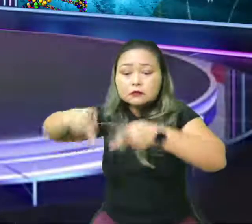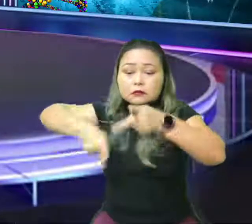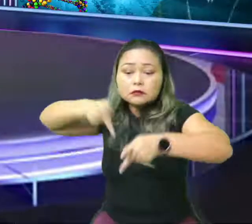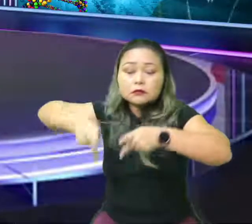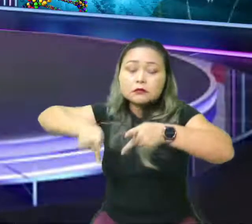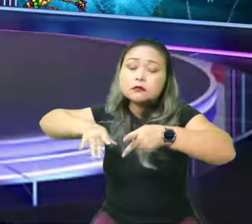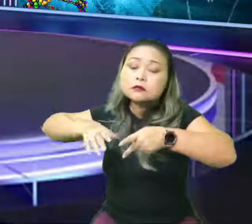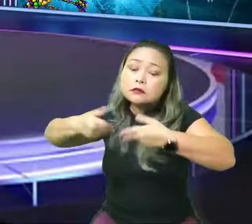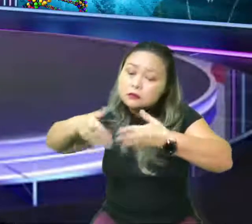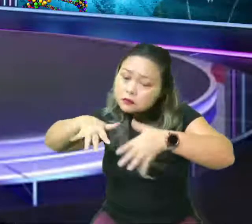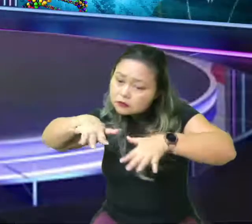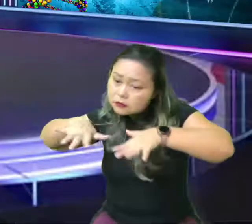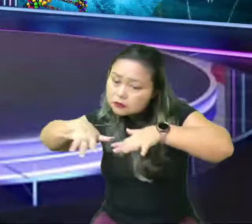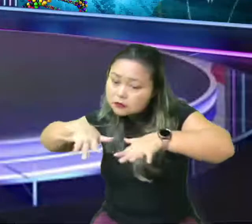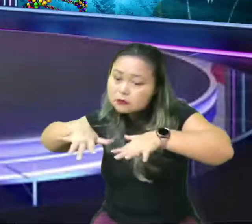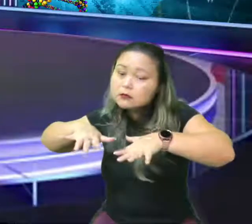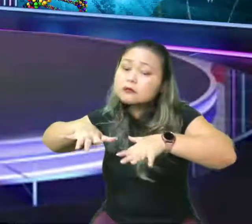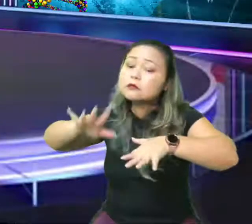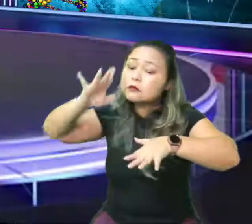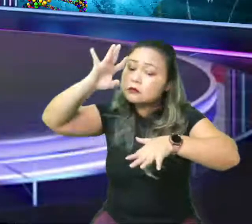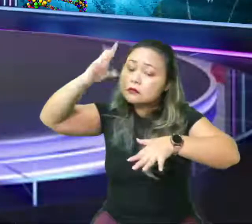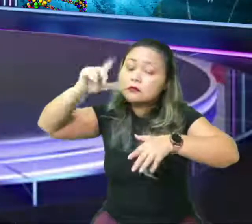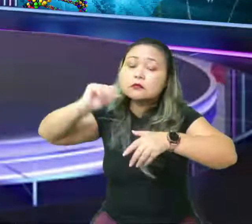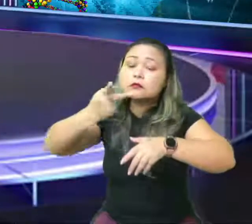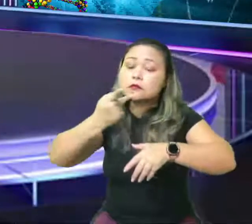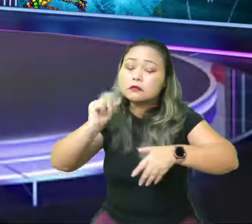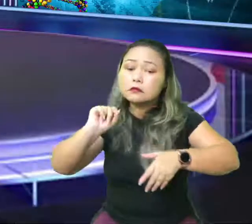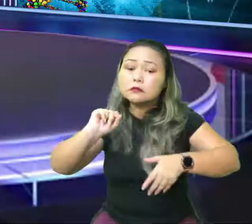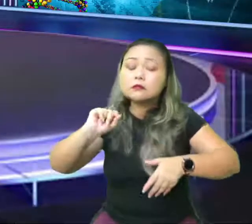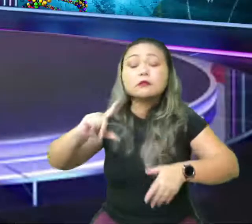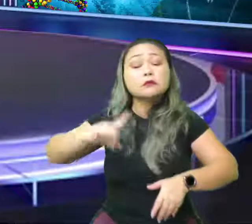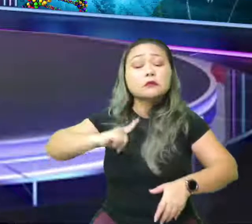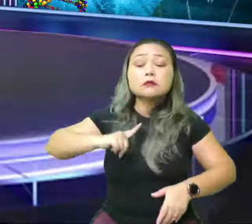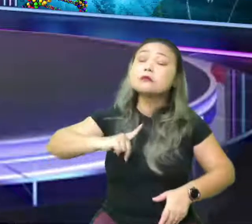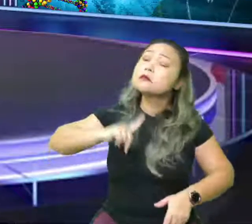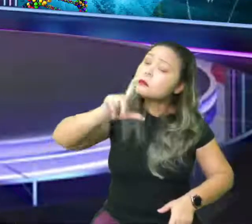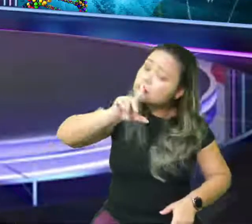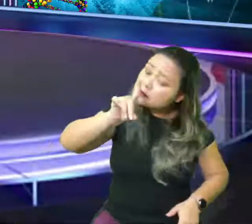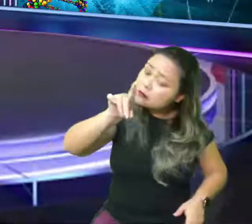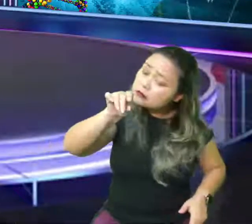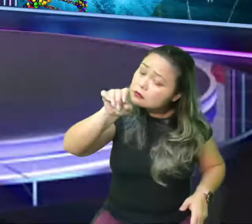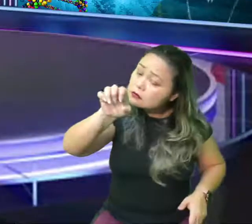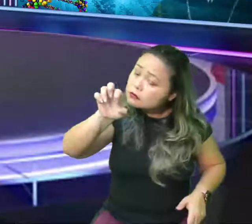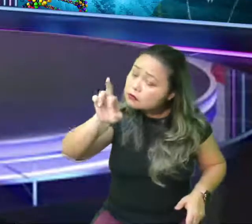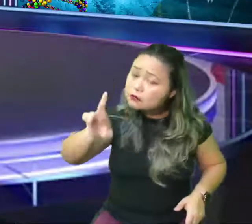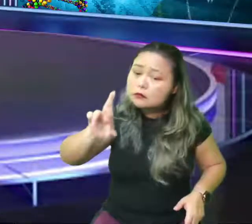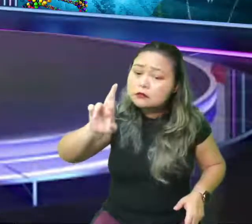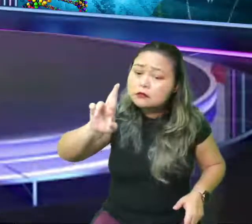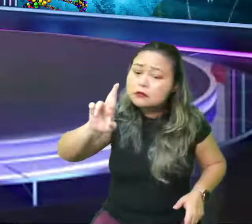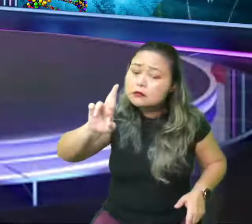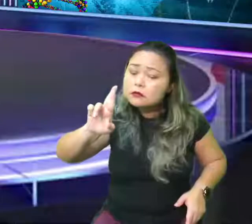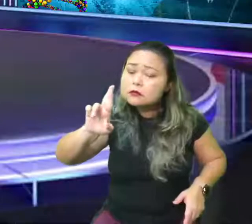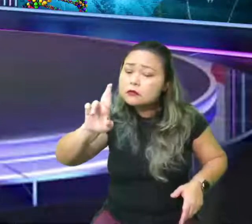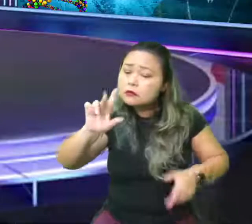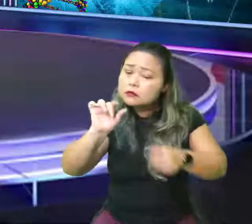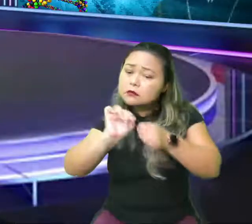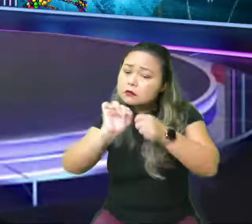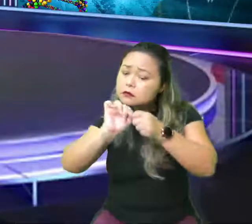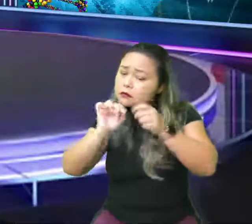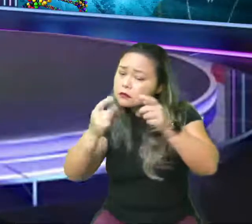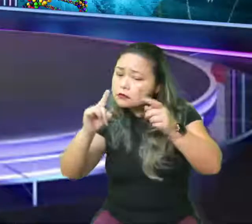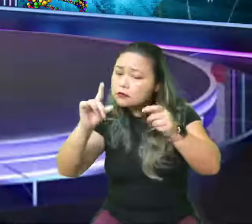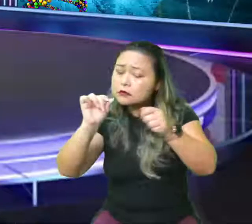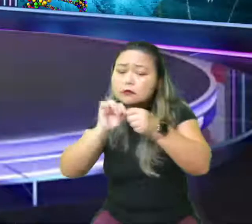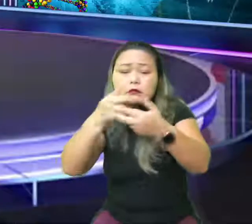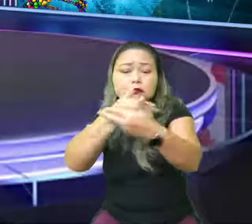população. É uma teoria que diz que há um ser criador, né? E esse